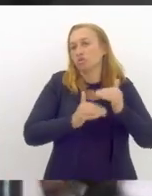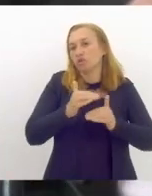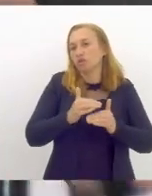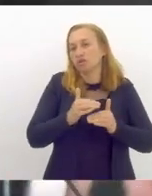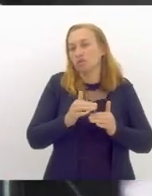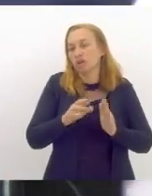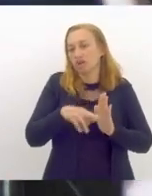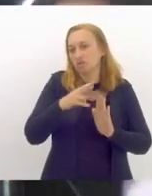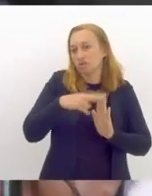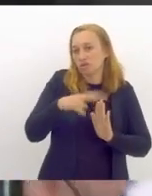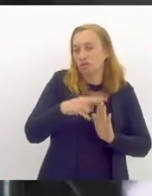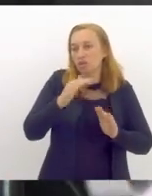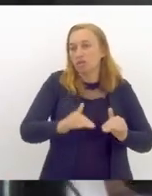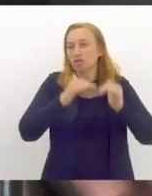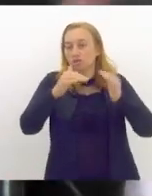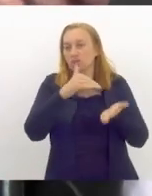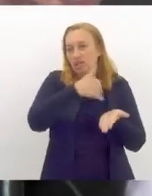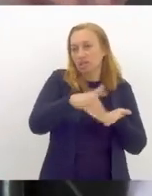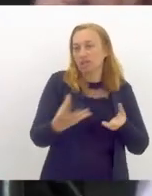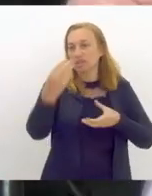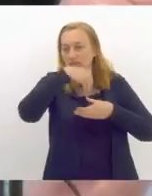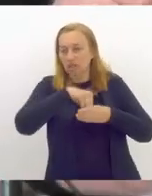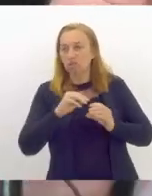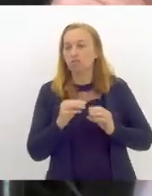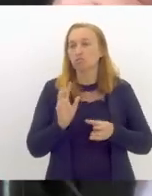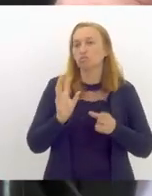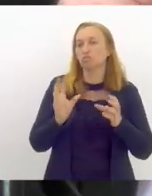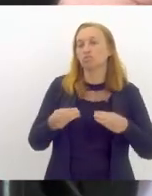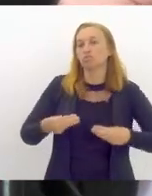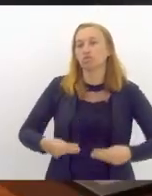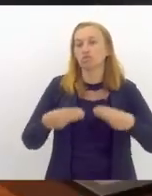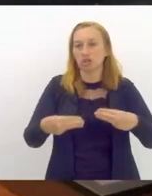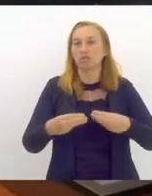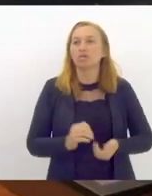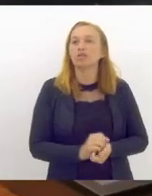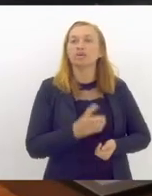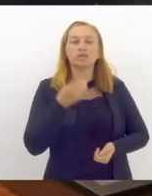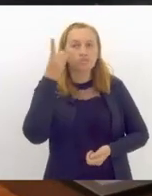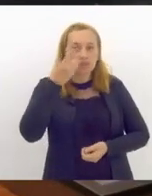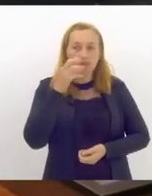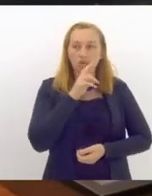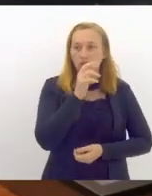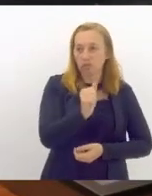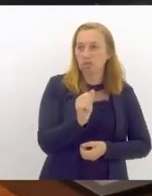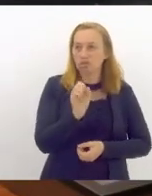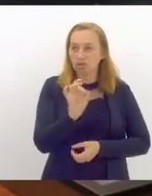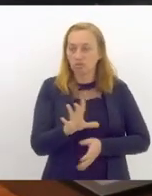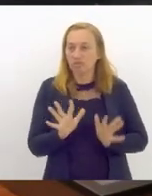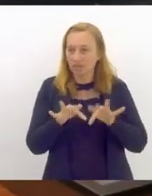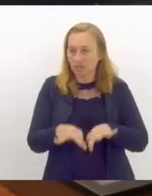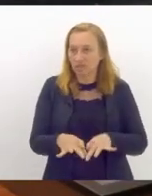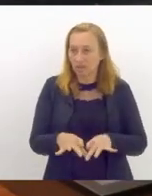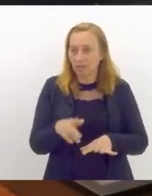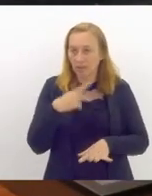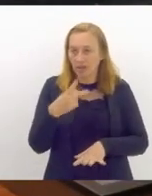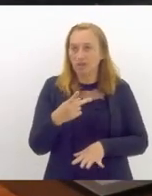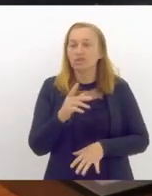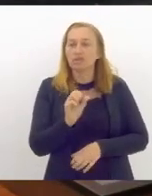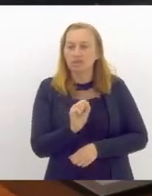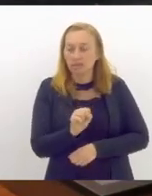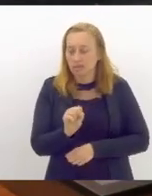é uma resolução de uma subsecretaria dentro do ministério Deputado Municipal só pra concluir o cara fala pois